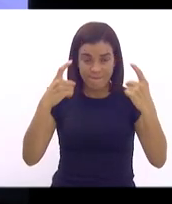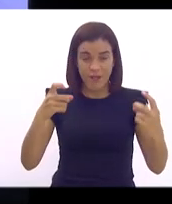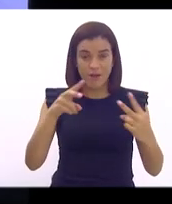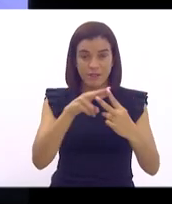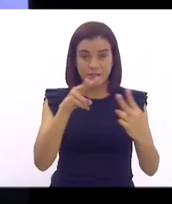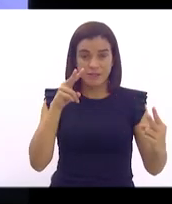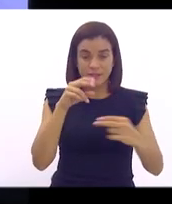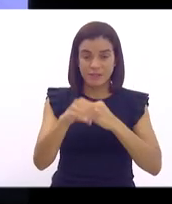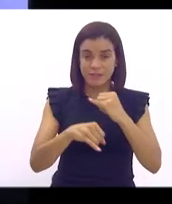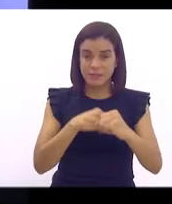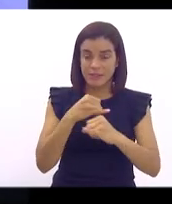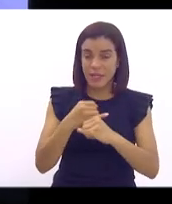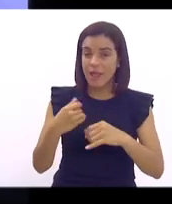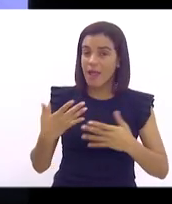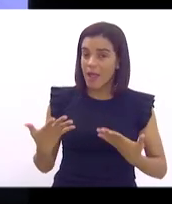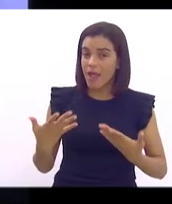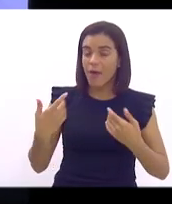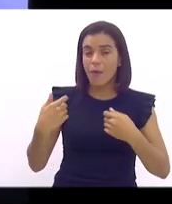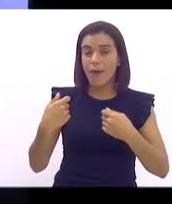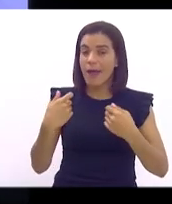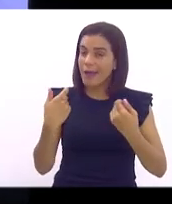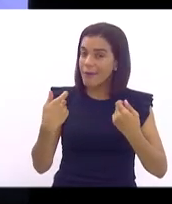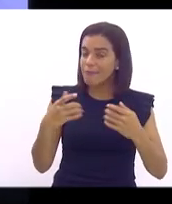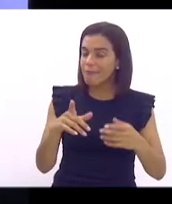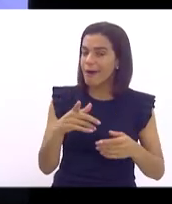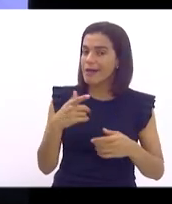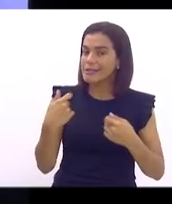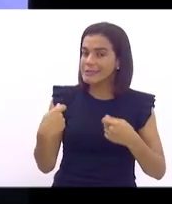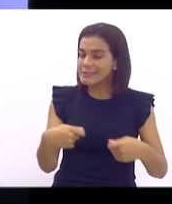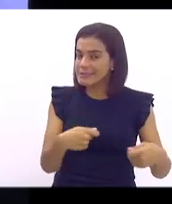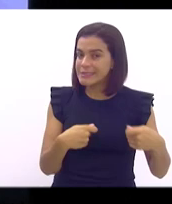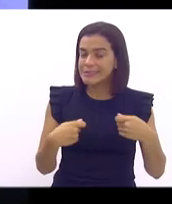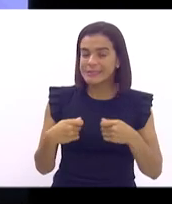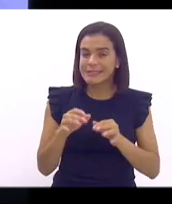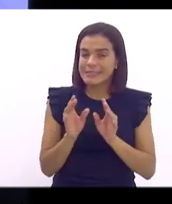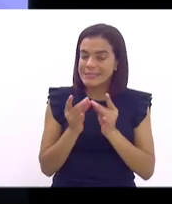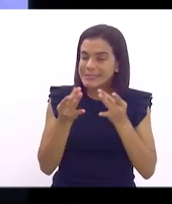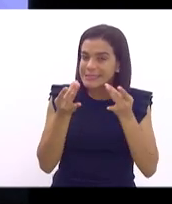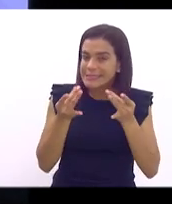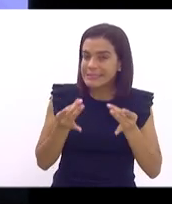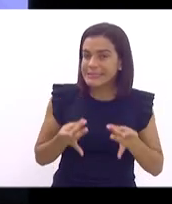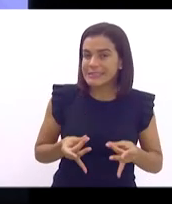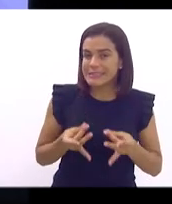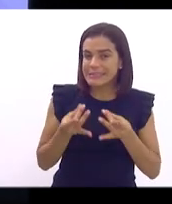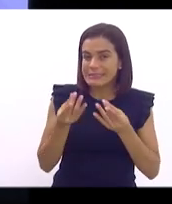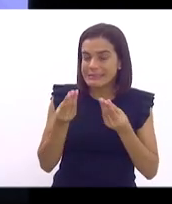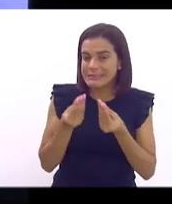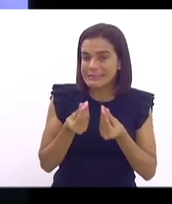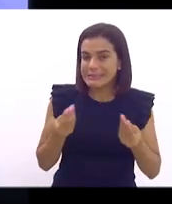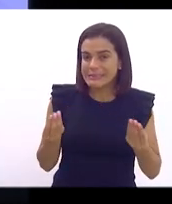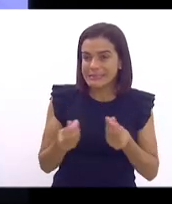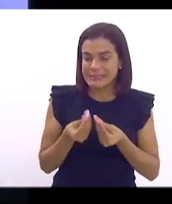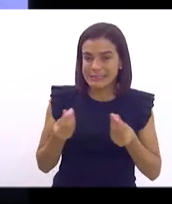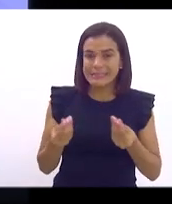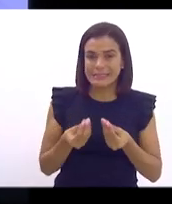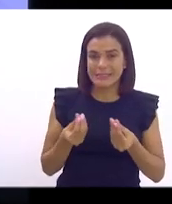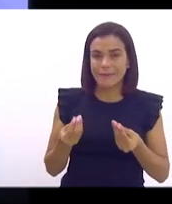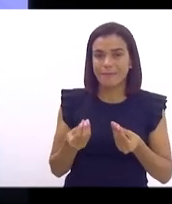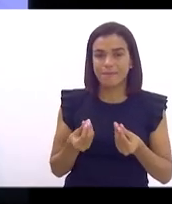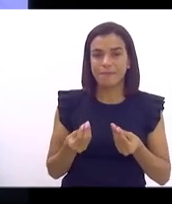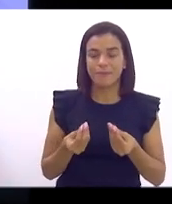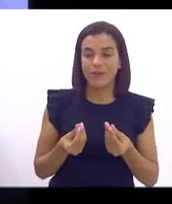mulheres, é uma demanda muito delicada, né? Já vou começar respondendo o questionamento trazido sobre a questão